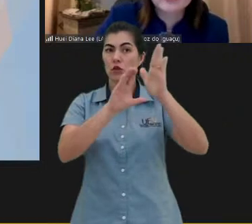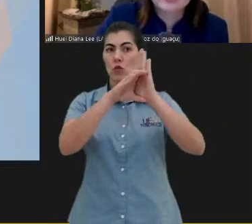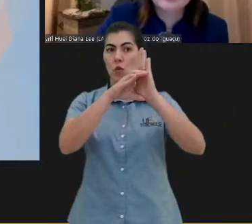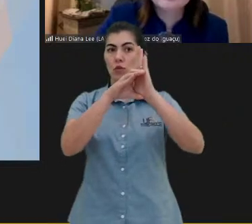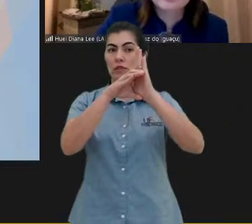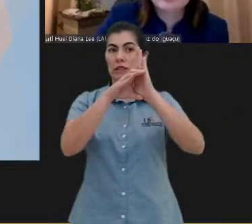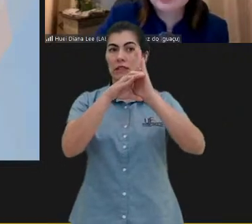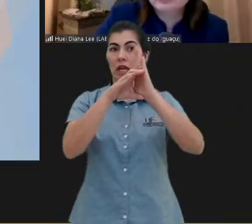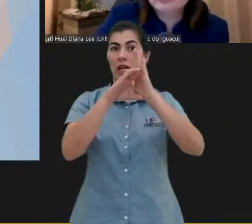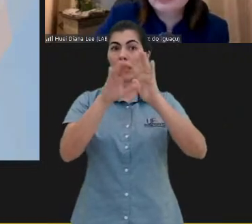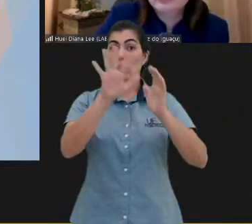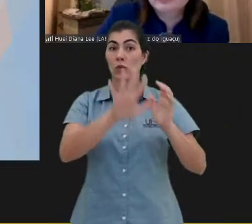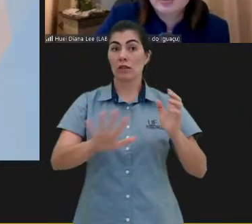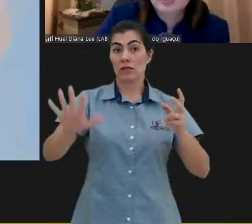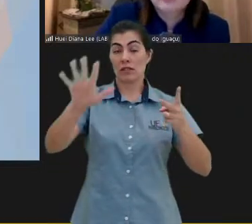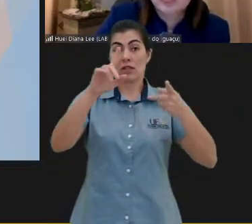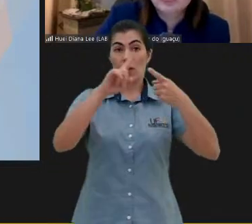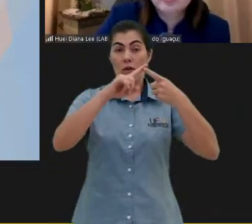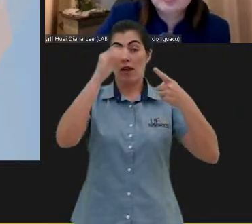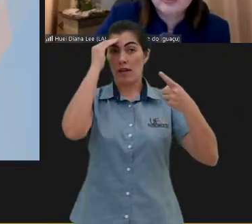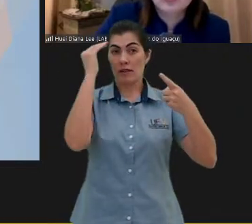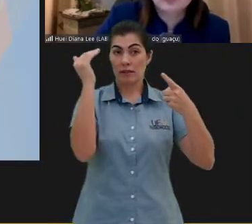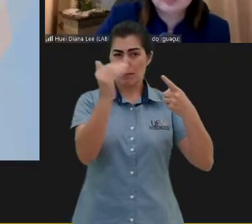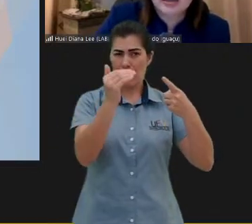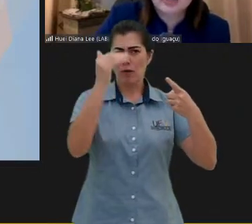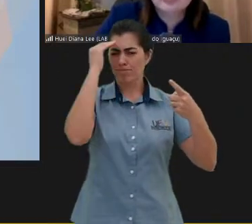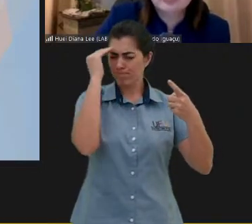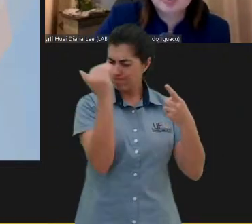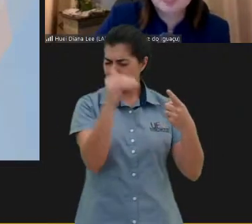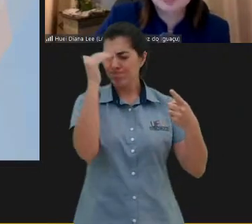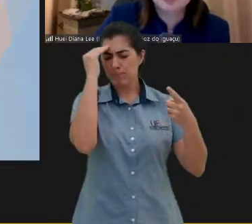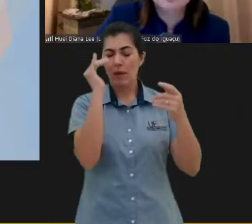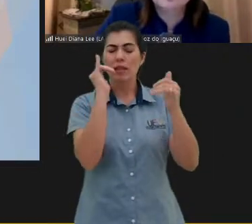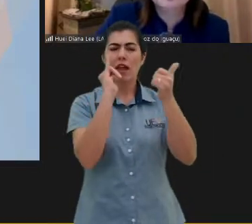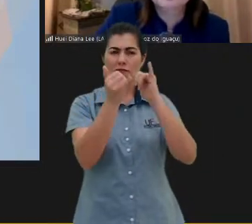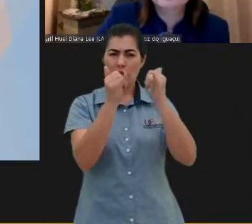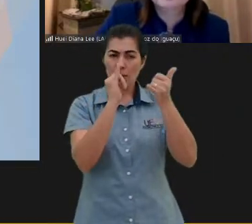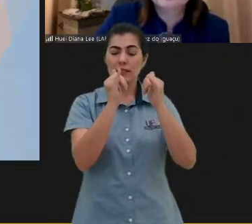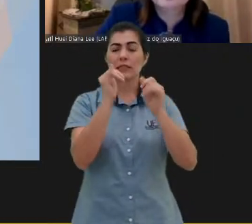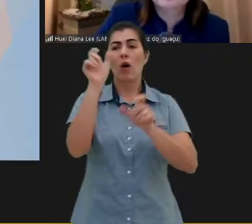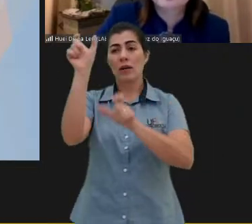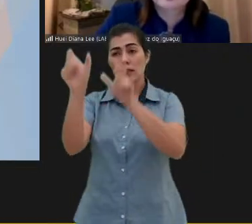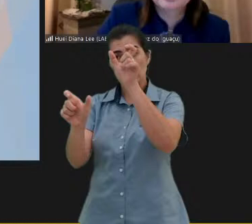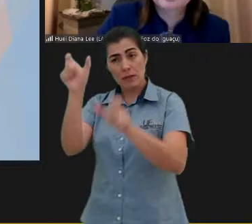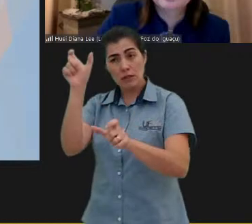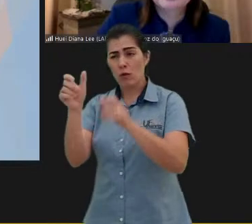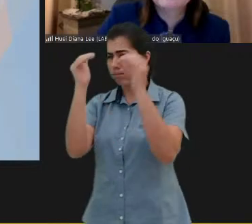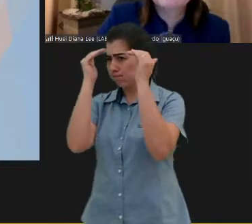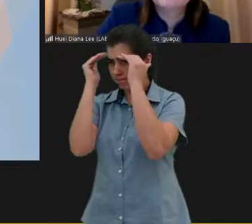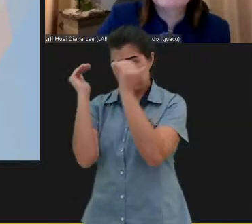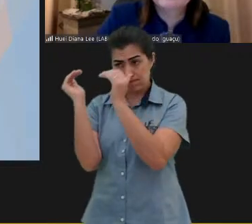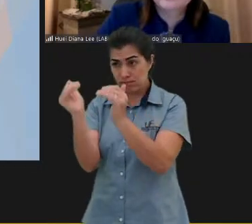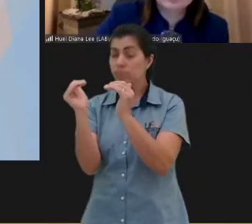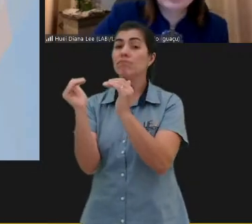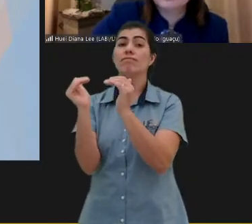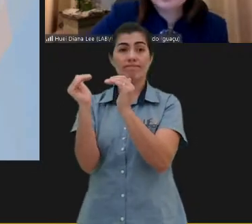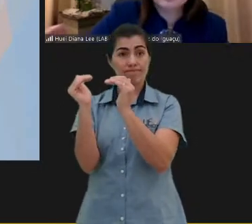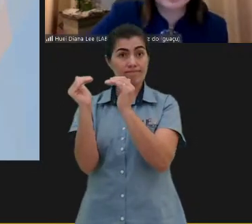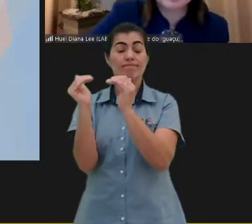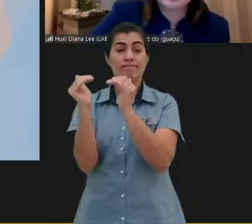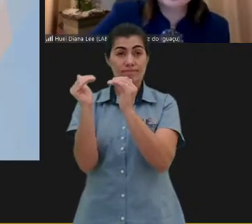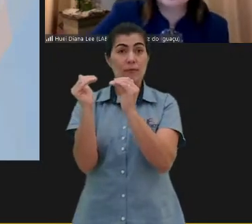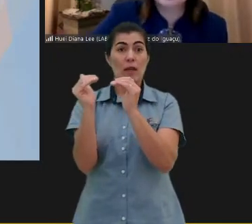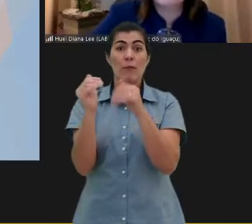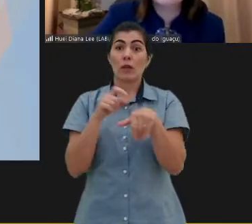universais. Respeito, muito respeito aos dados e às pessoas, porque a gente não teve